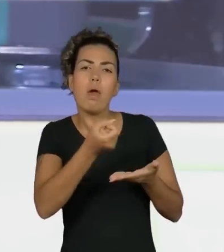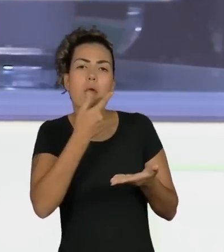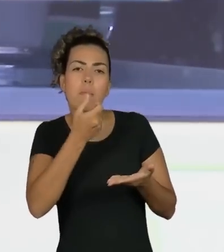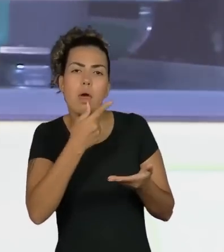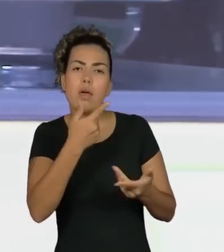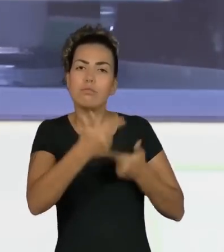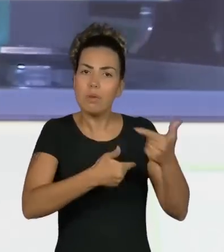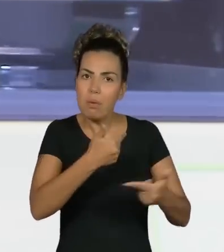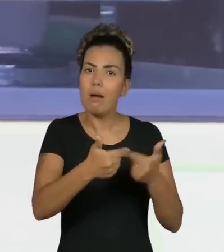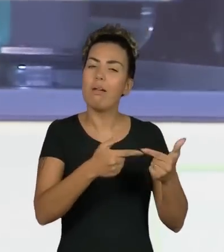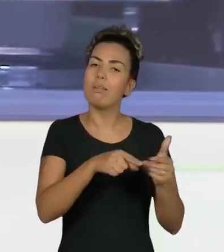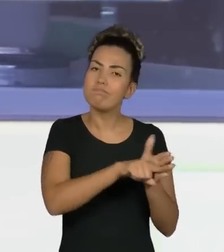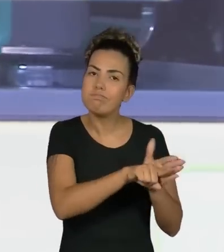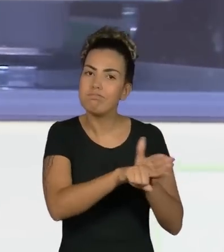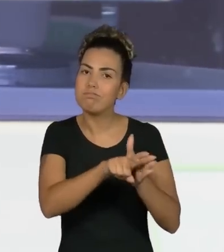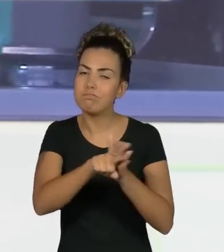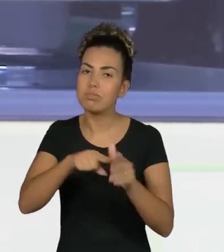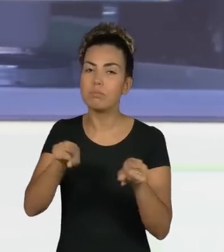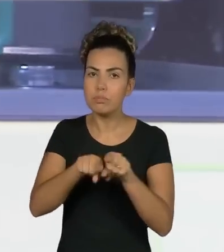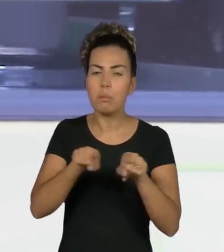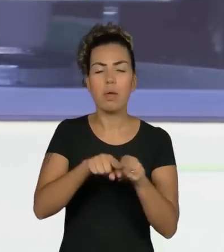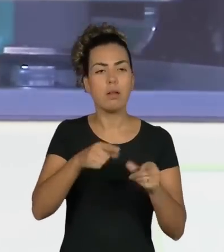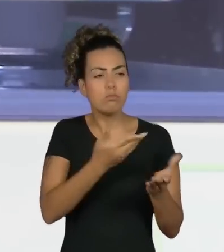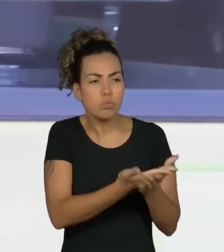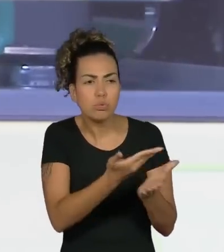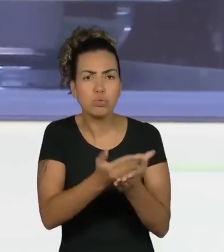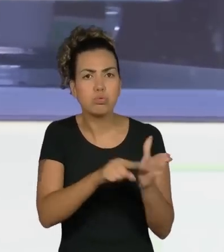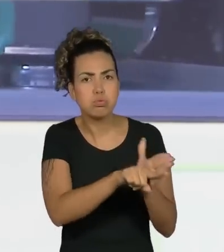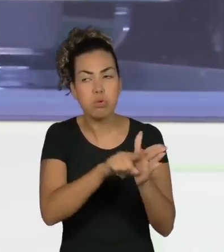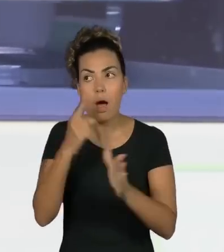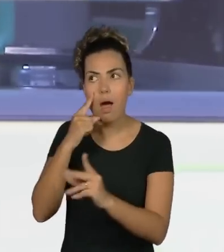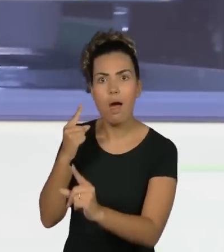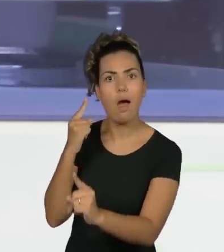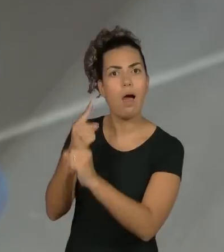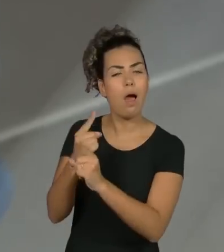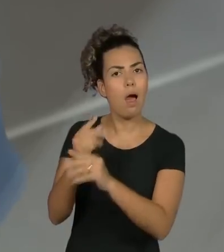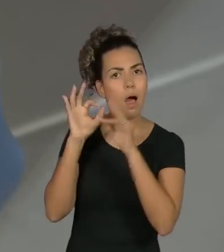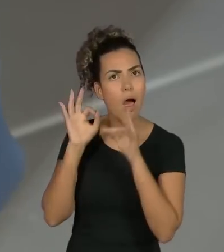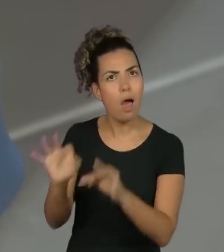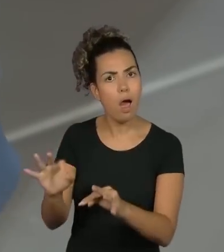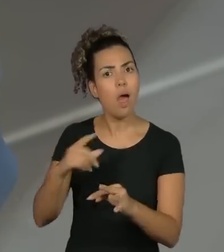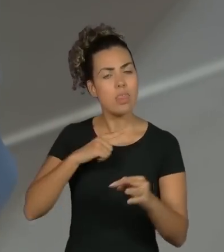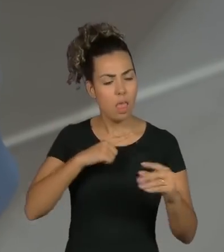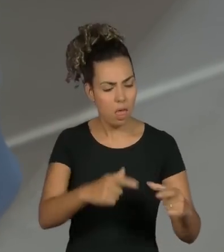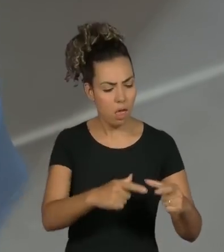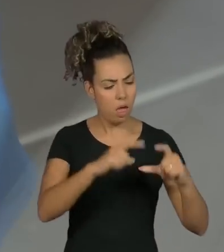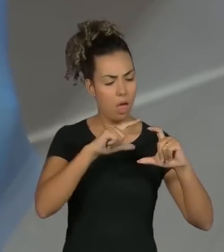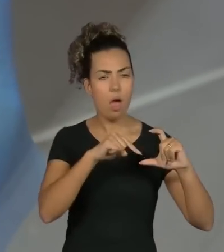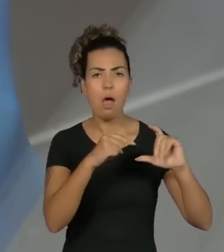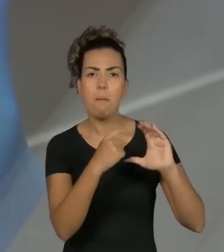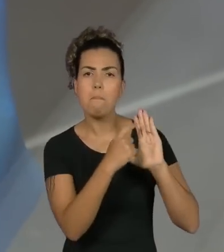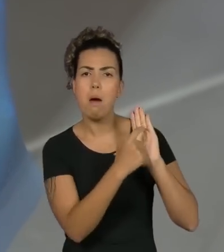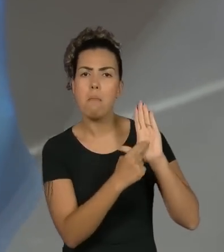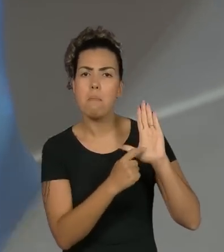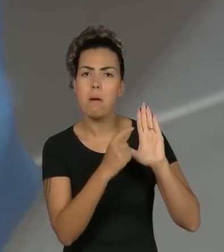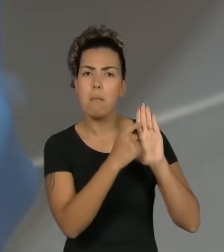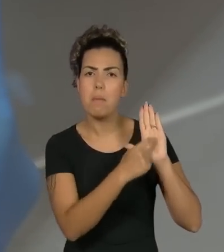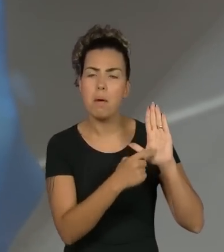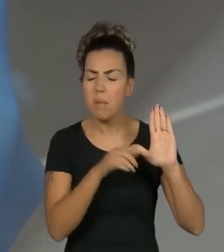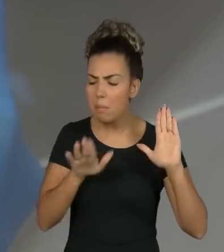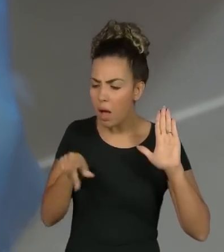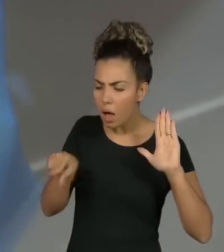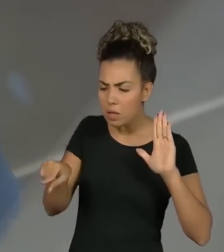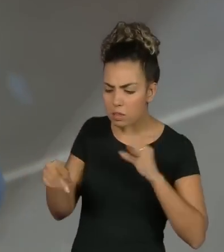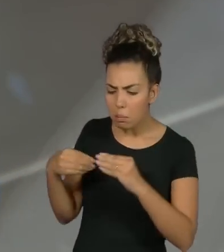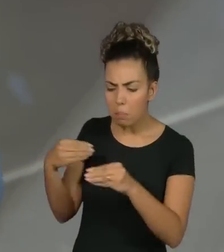partir de uma amostra de solo que continha vários micro-organismos, vinda de um local que continha material